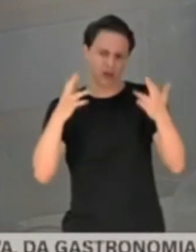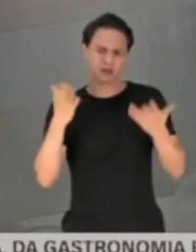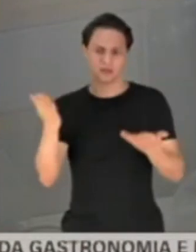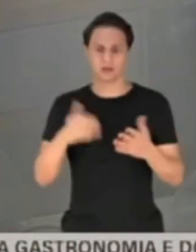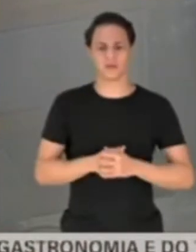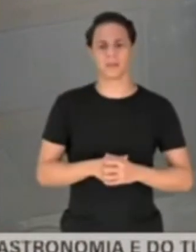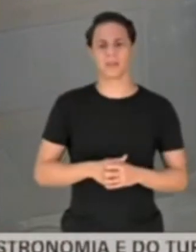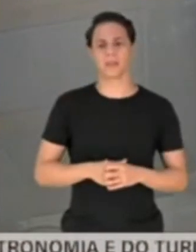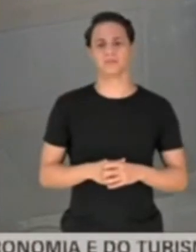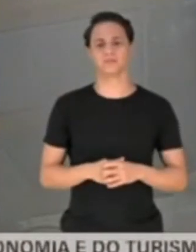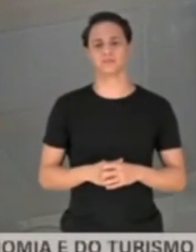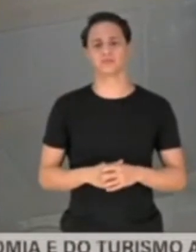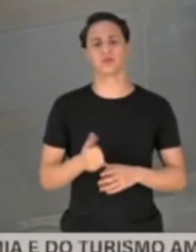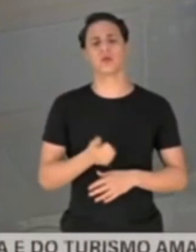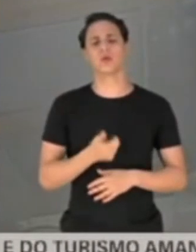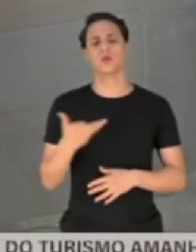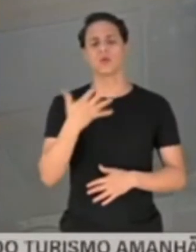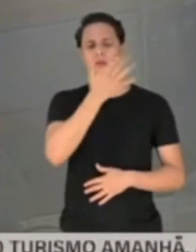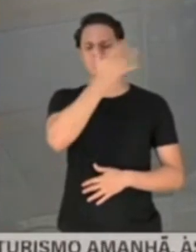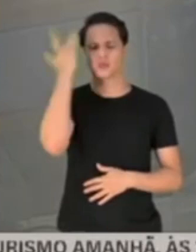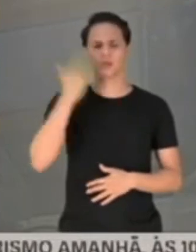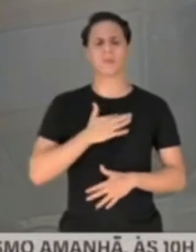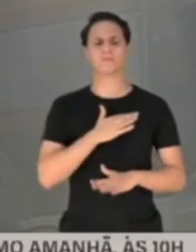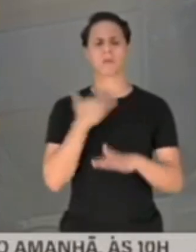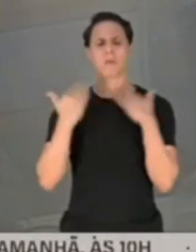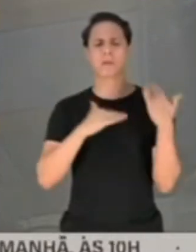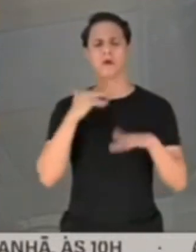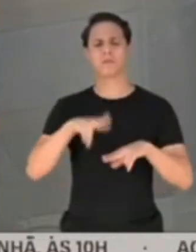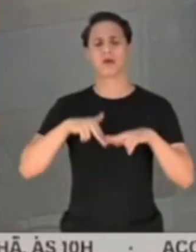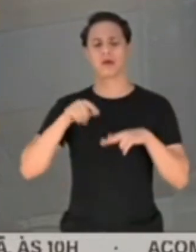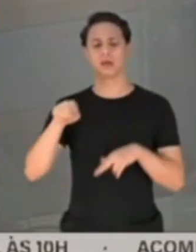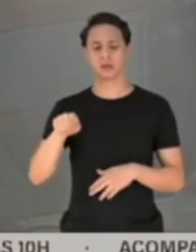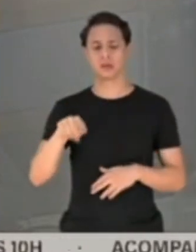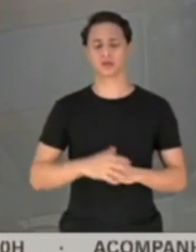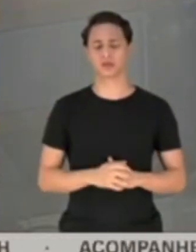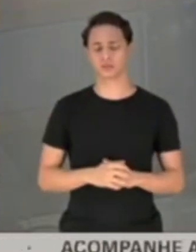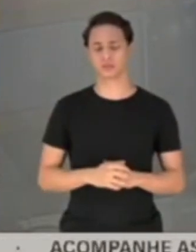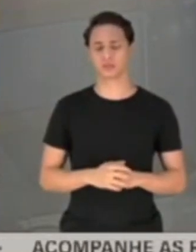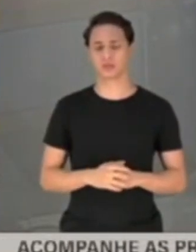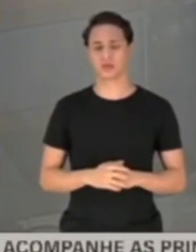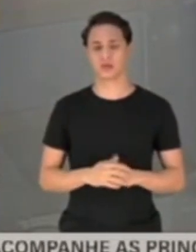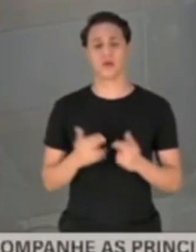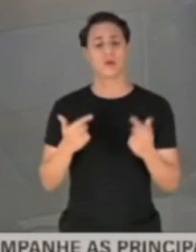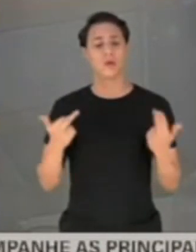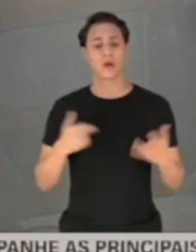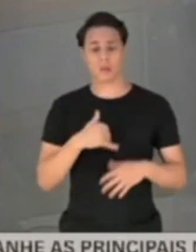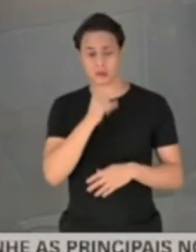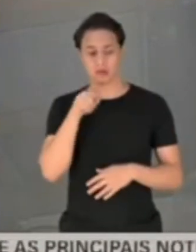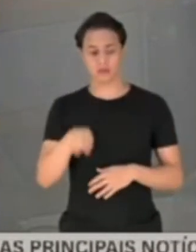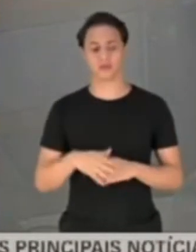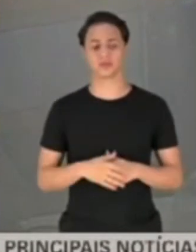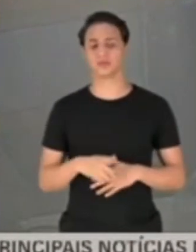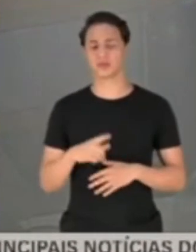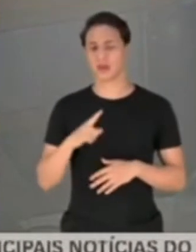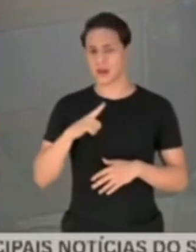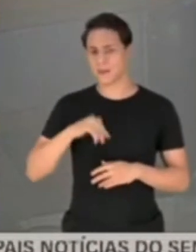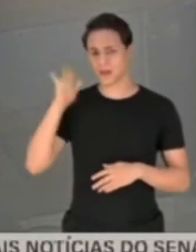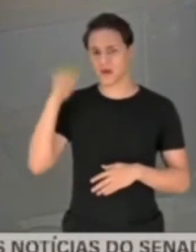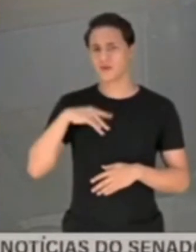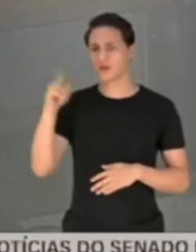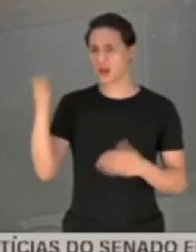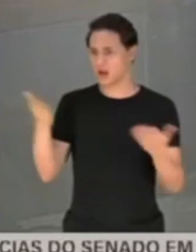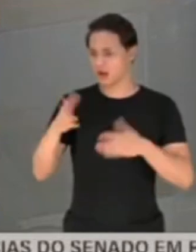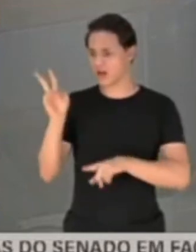todo respeito, quantas pessoas morreram por conta de coisas como essa. Tem mais, o senhor agora está